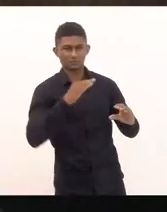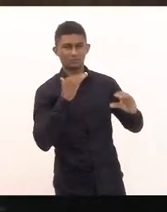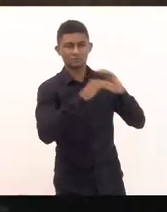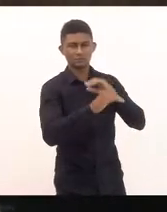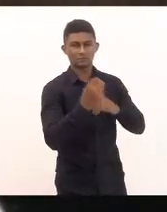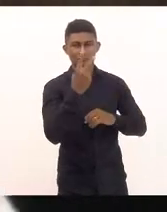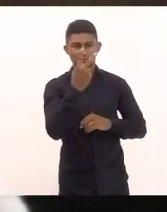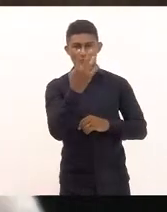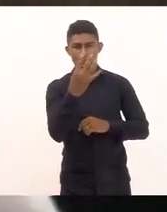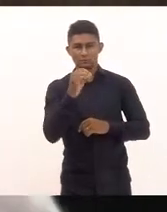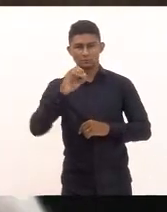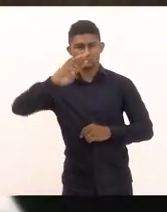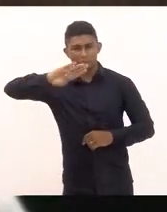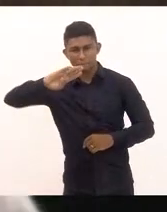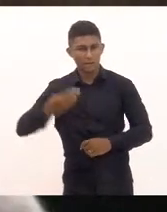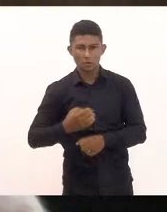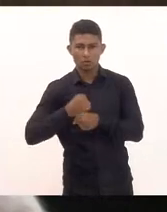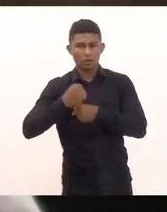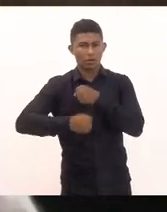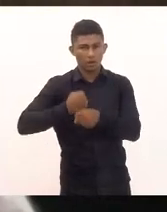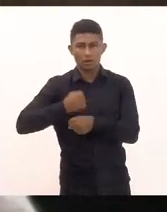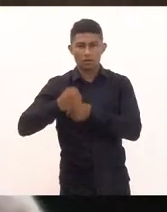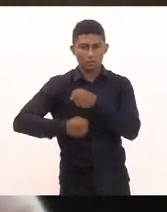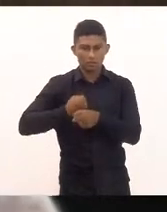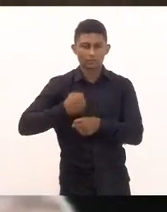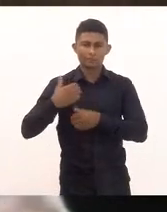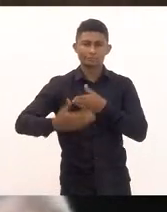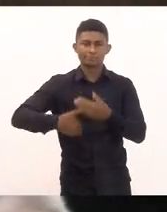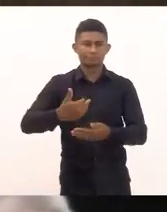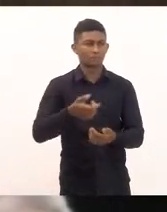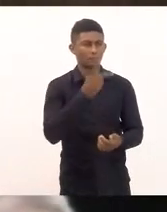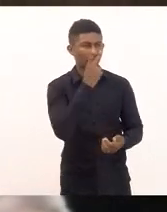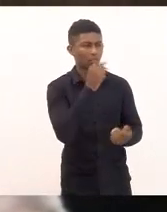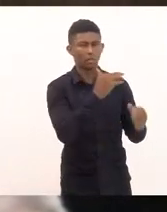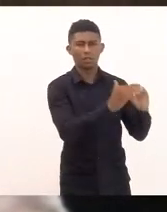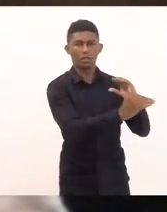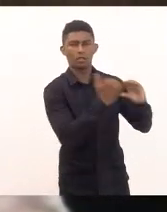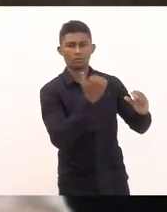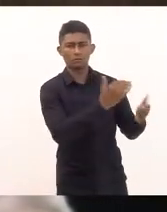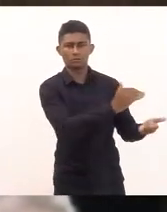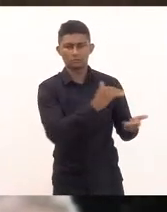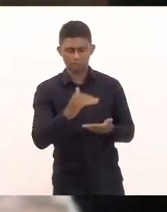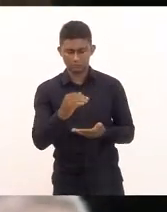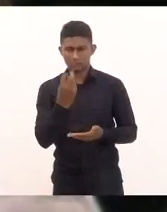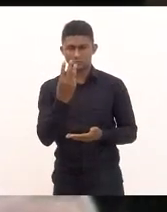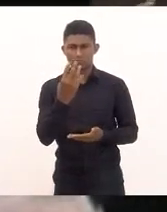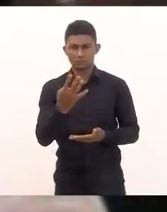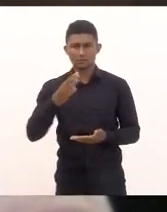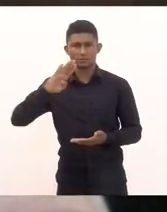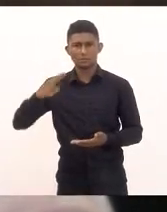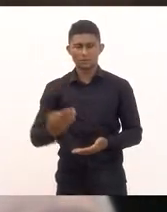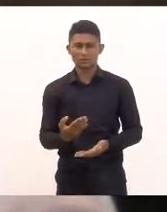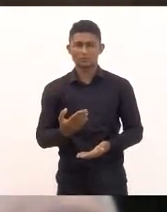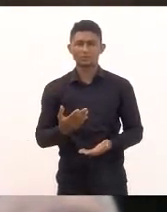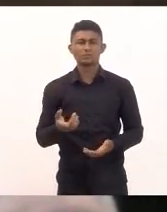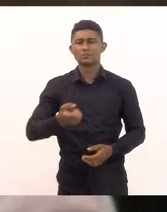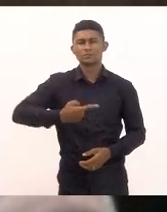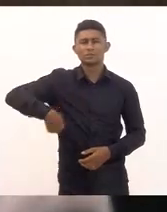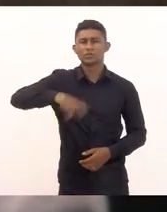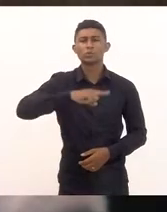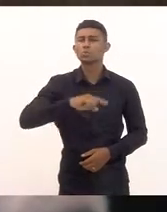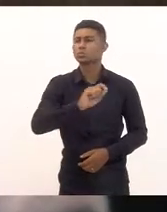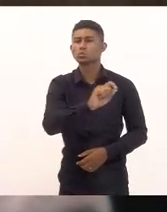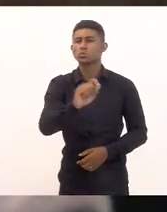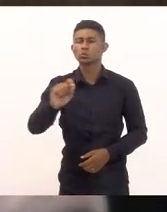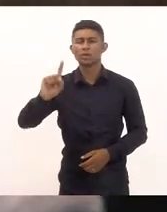bilhões anuais. E volta para a gente aqui para os estados e municípios 34. Somos, sabe o quê? Na realidade,